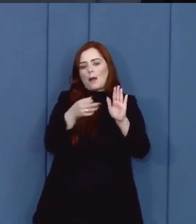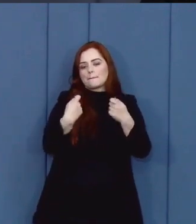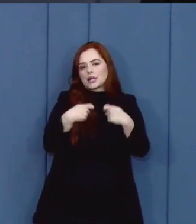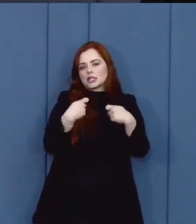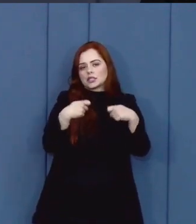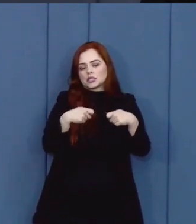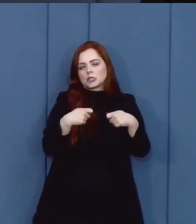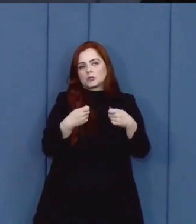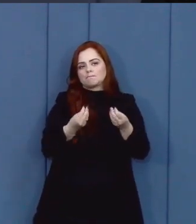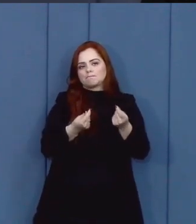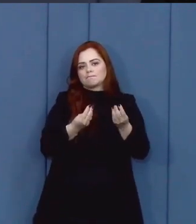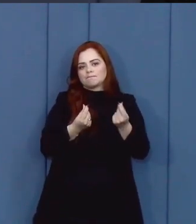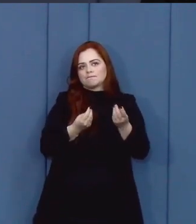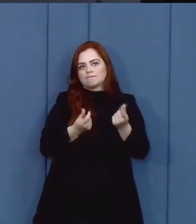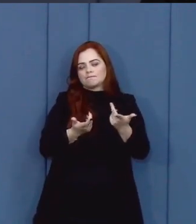precisam